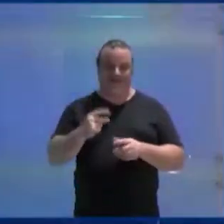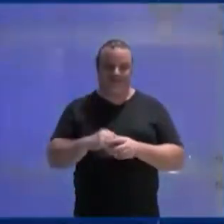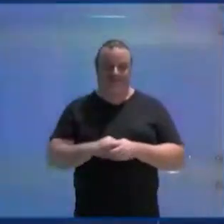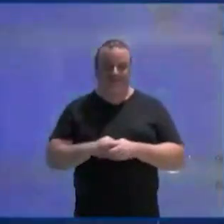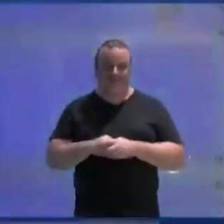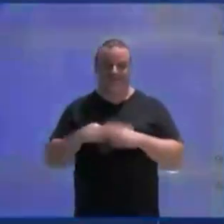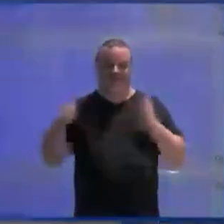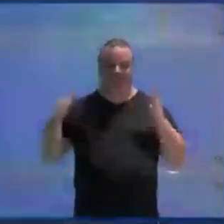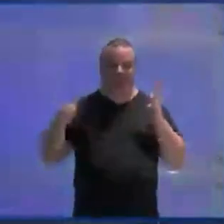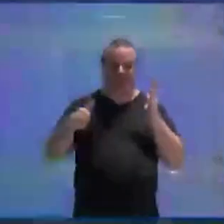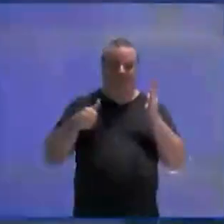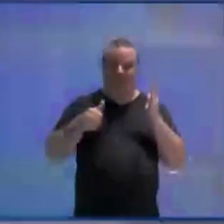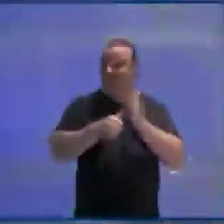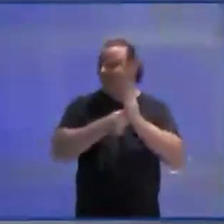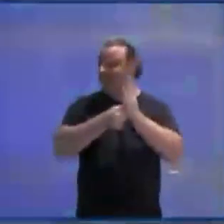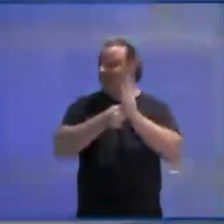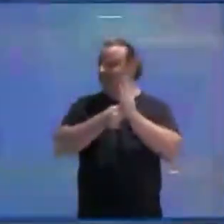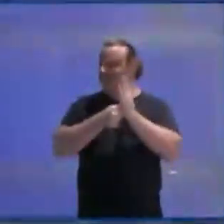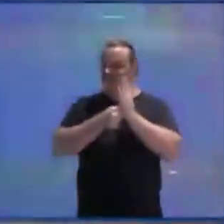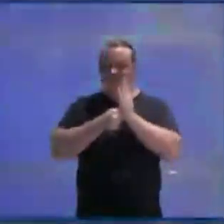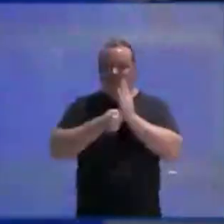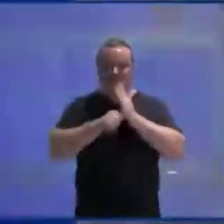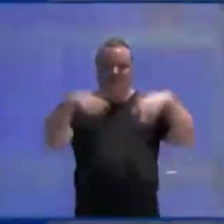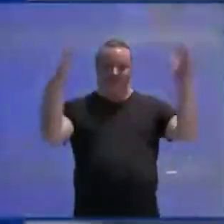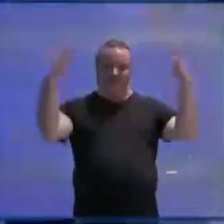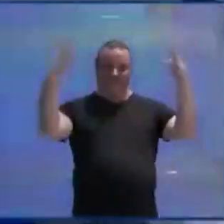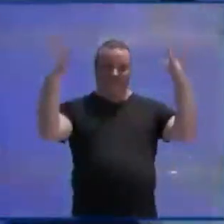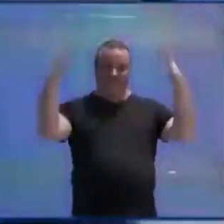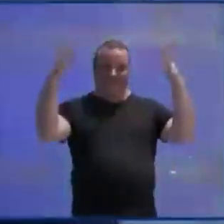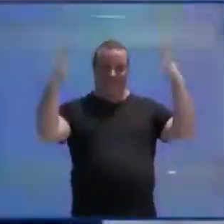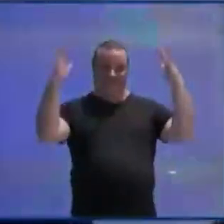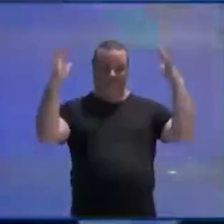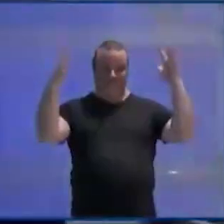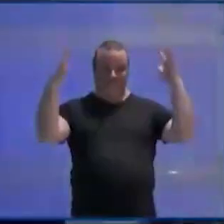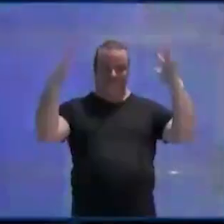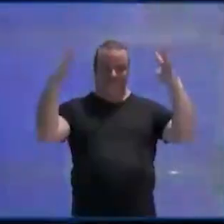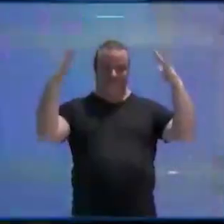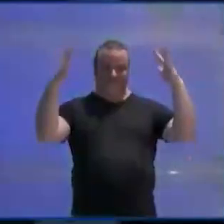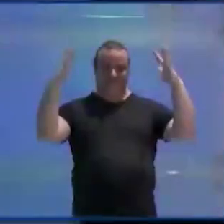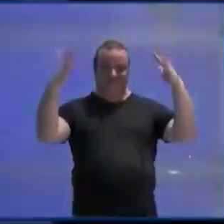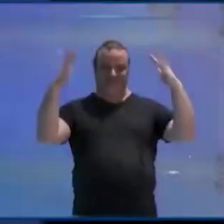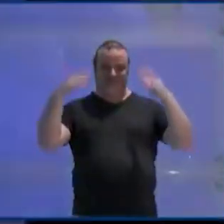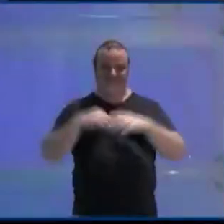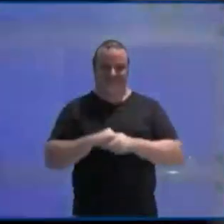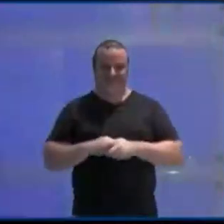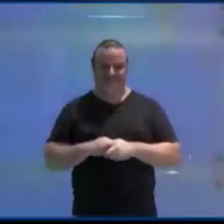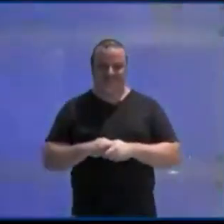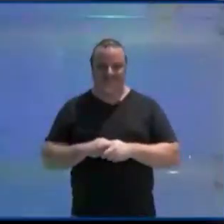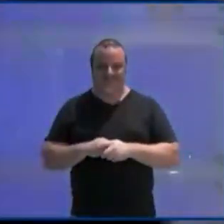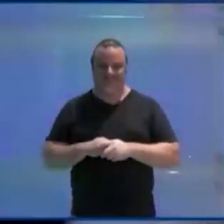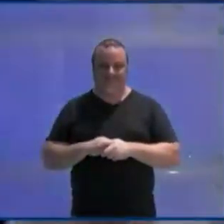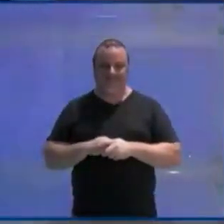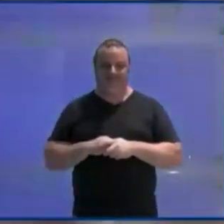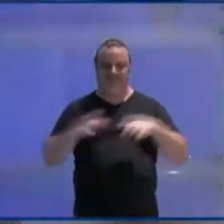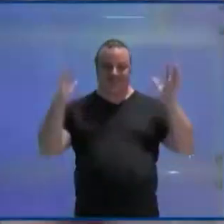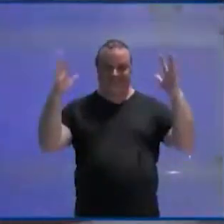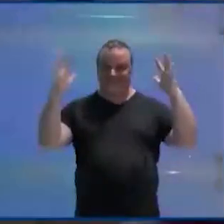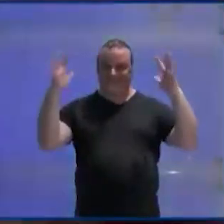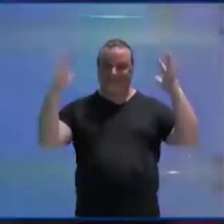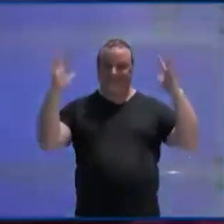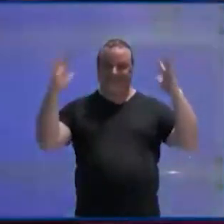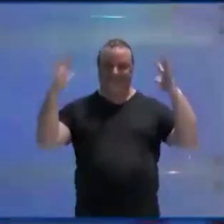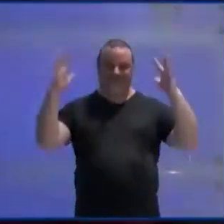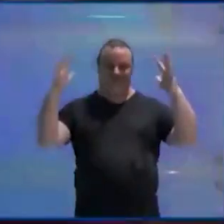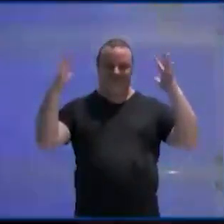em apoiar mulheres que trabalham no mercado financeiro. A missão principal é fazer com que 30% dos cargos sênior e executivos